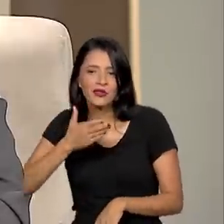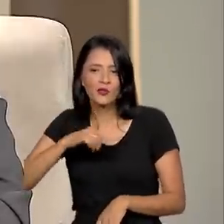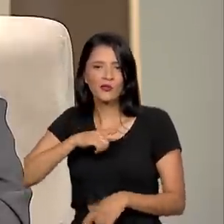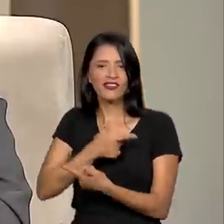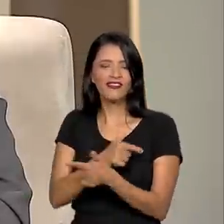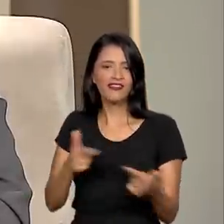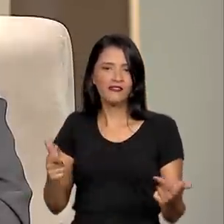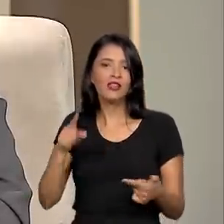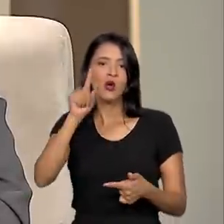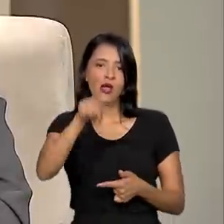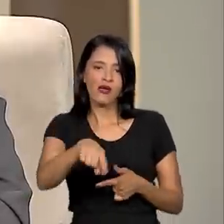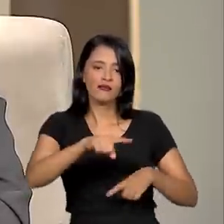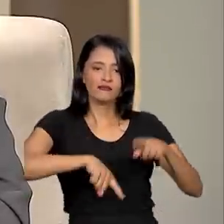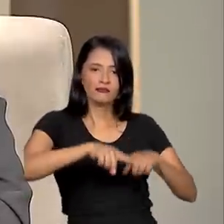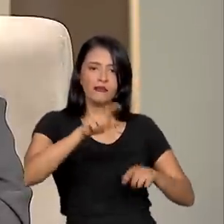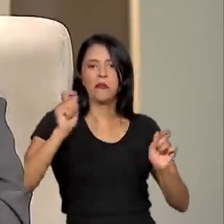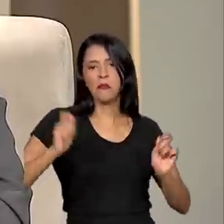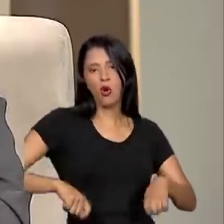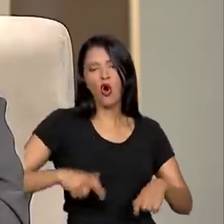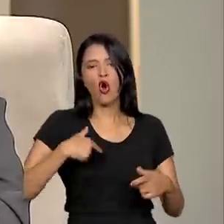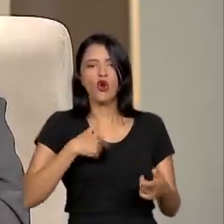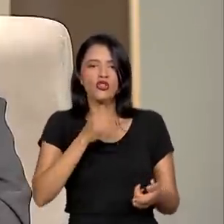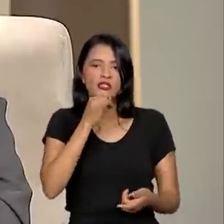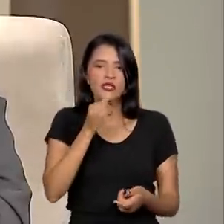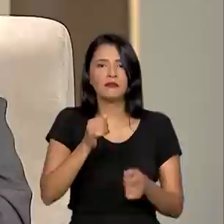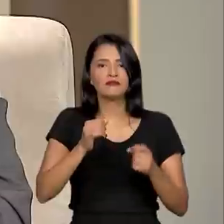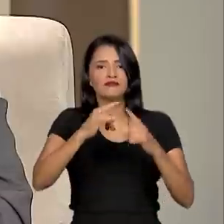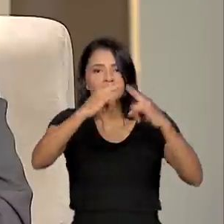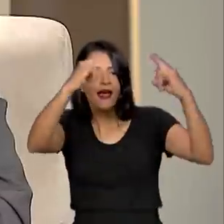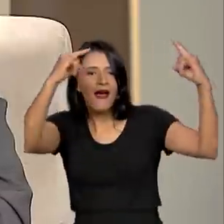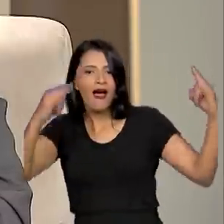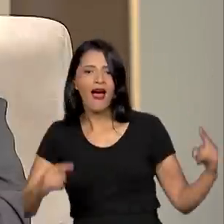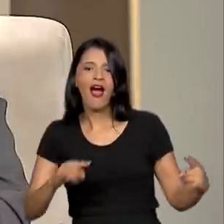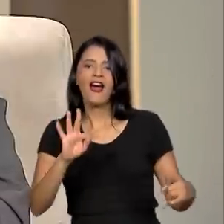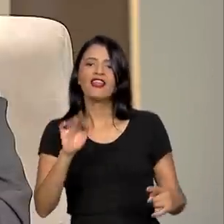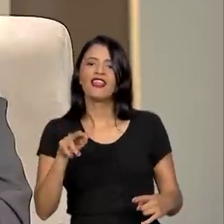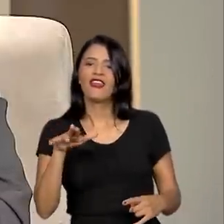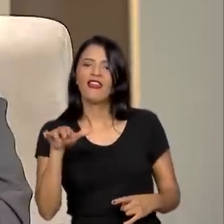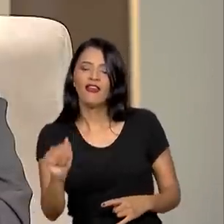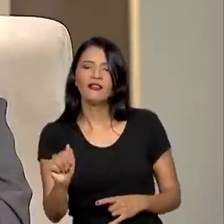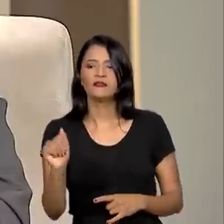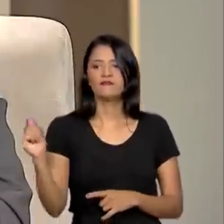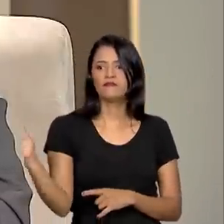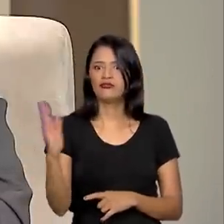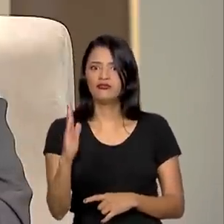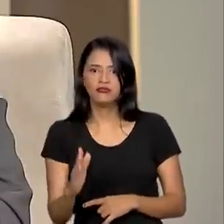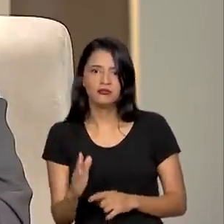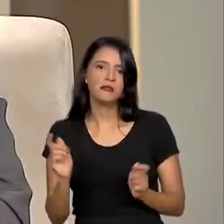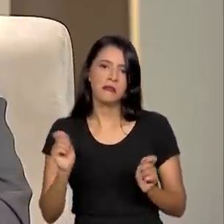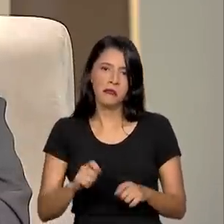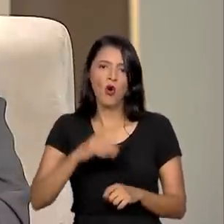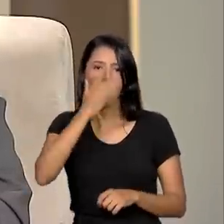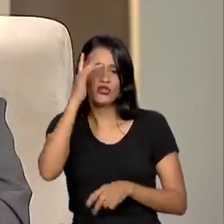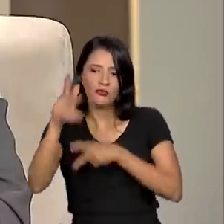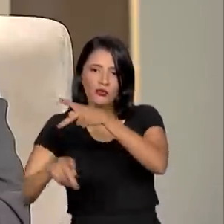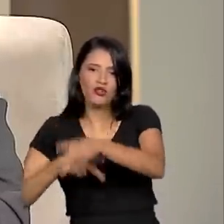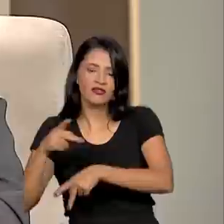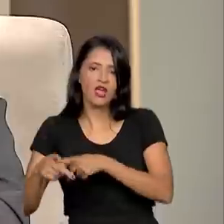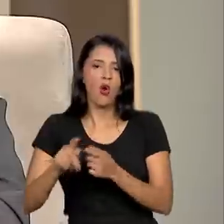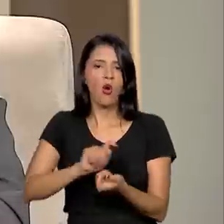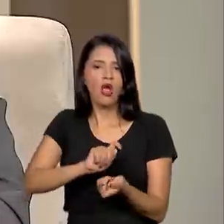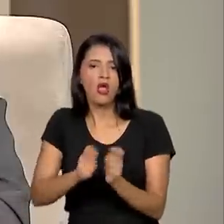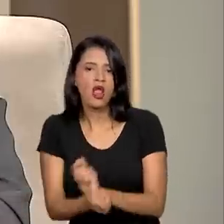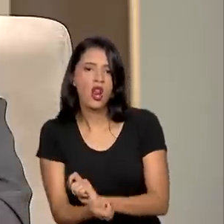ser levado através de uma infraestrutura como uma tenda no Brasil profundo, isso pode atingir a população quilombola, isso